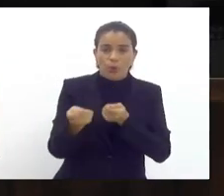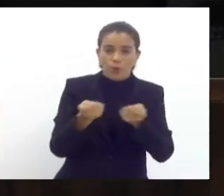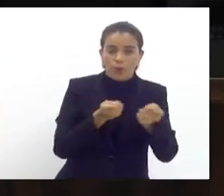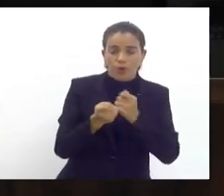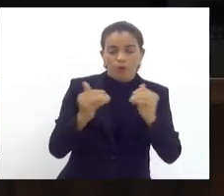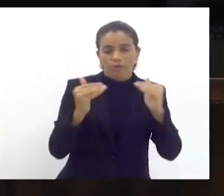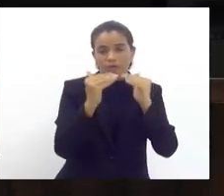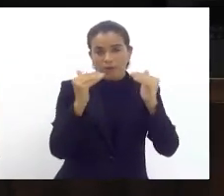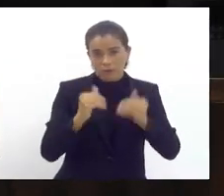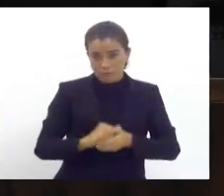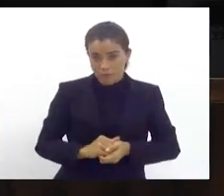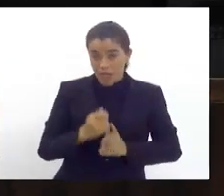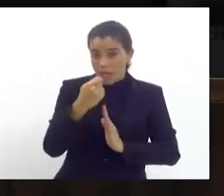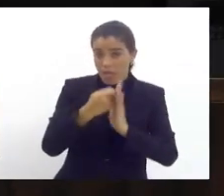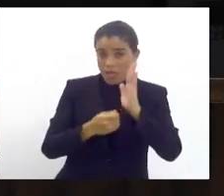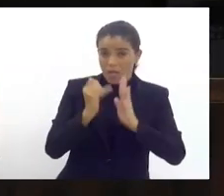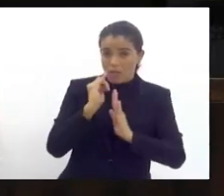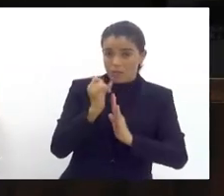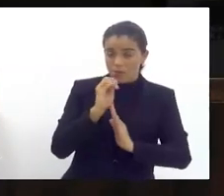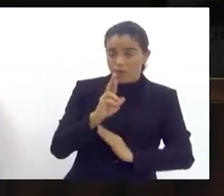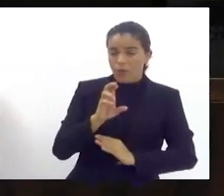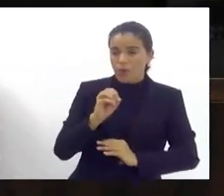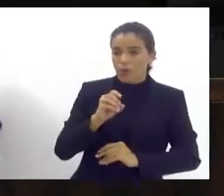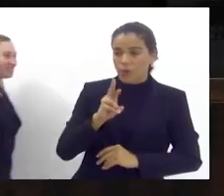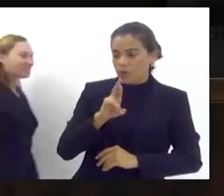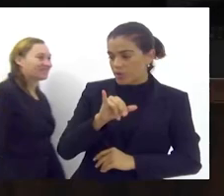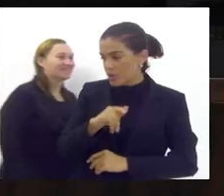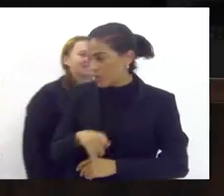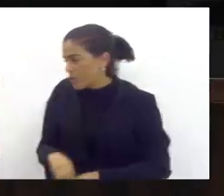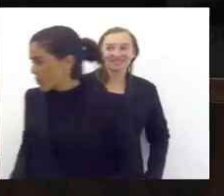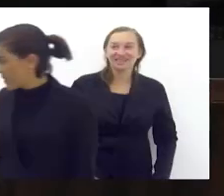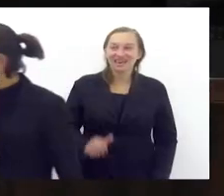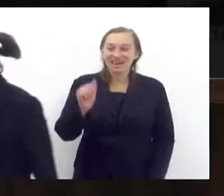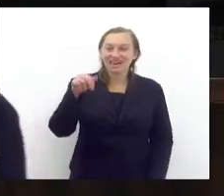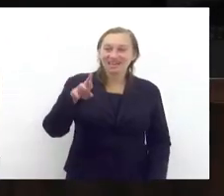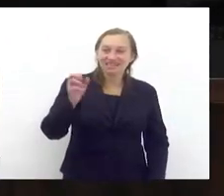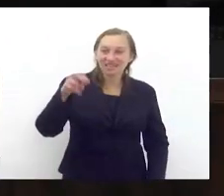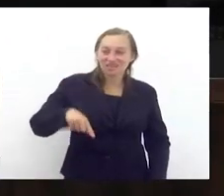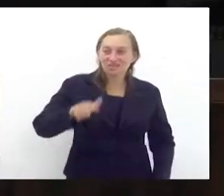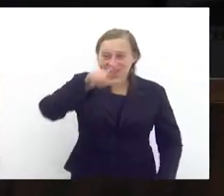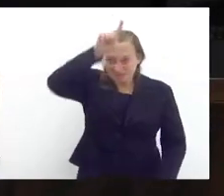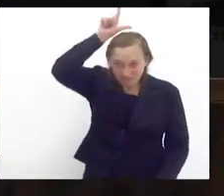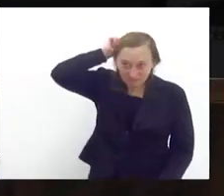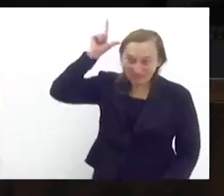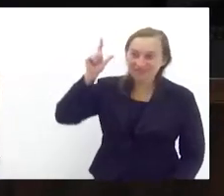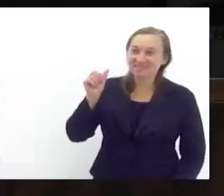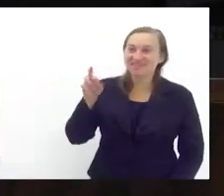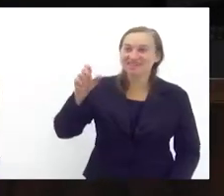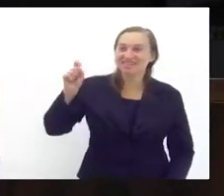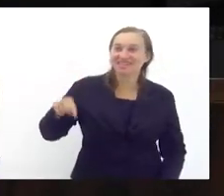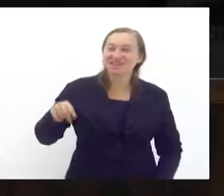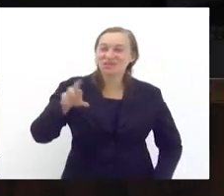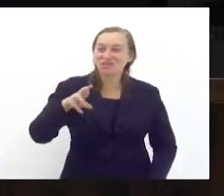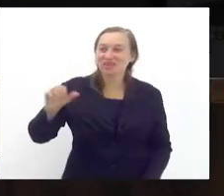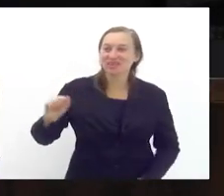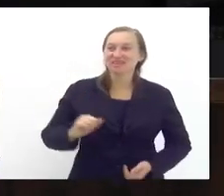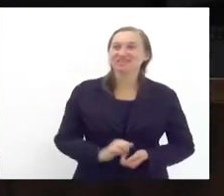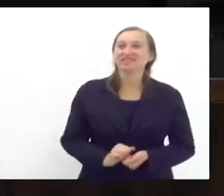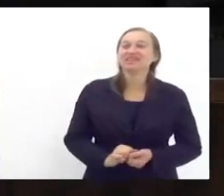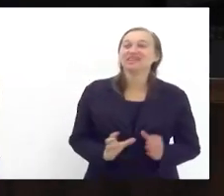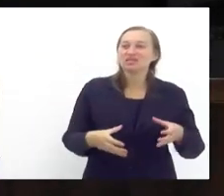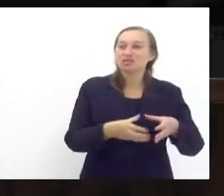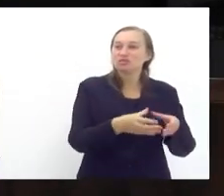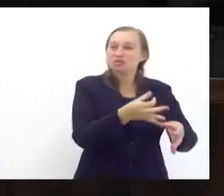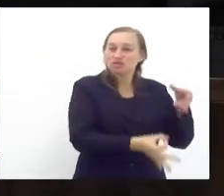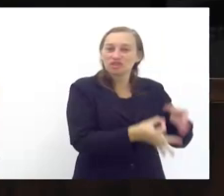favorável relatores deputados Rodrigo Amorim Anderson Moraes Luiz Paulo e André Correia entendendo de pareceres das comissões